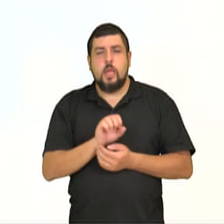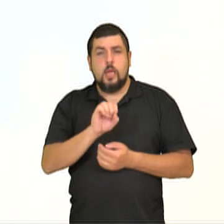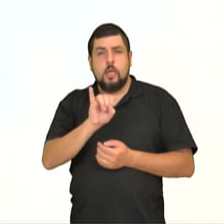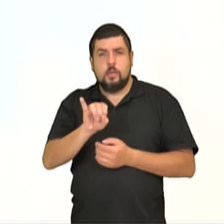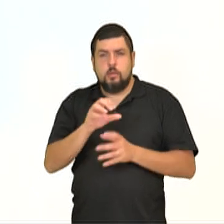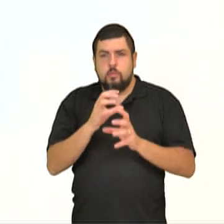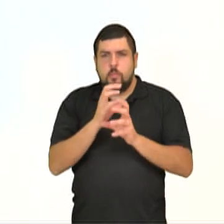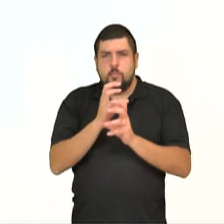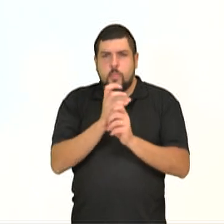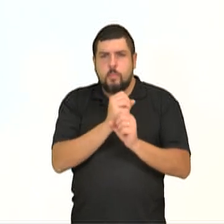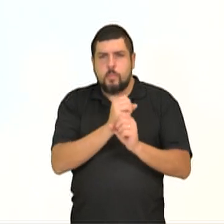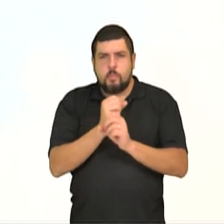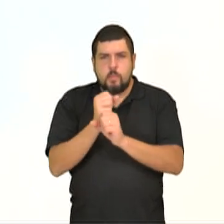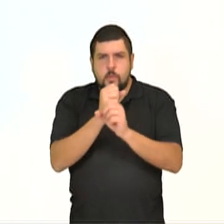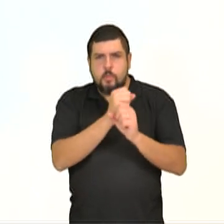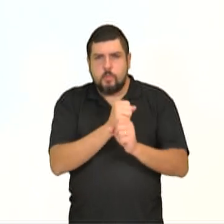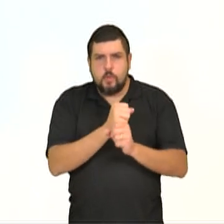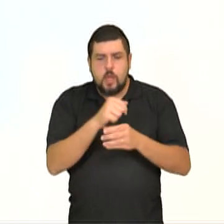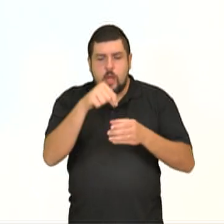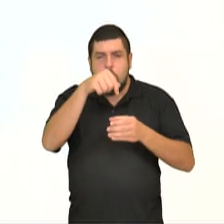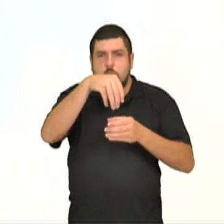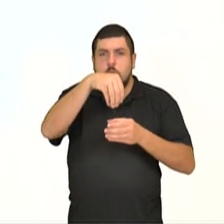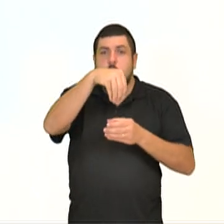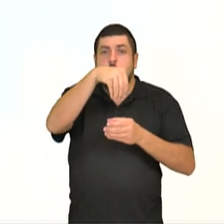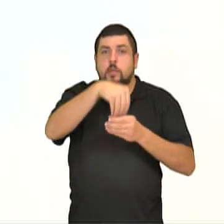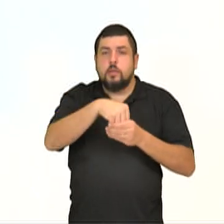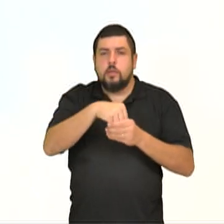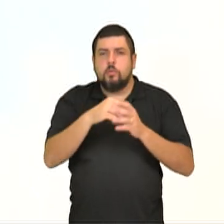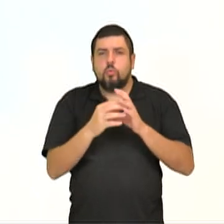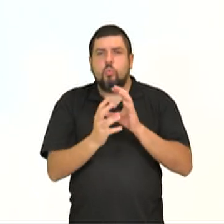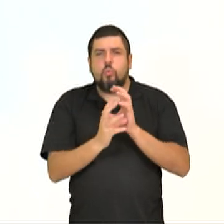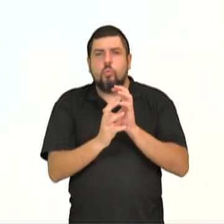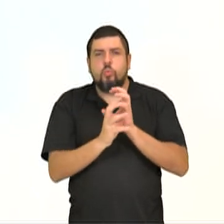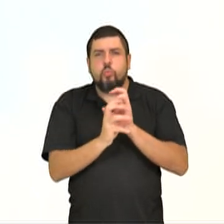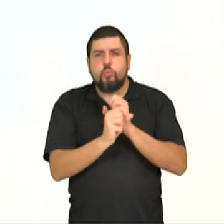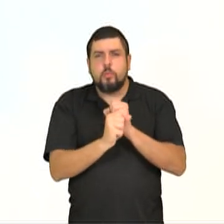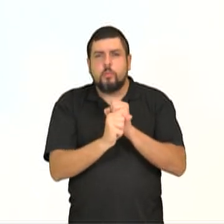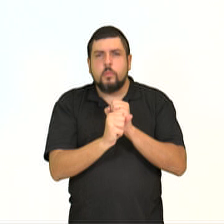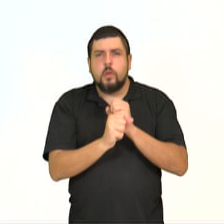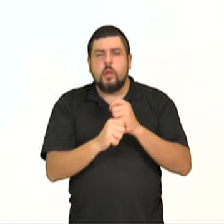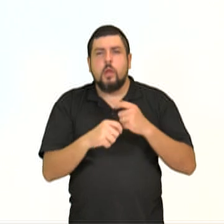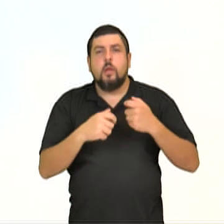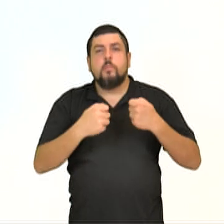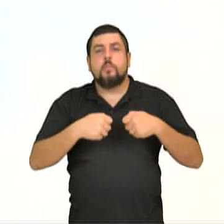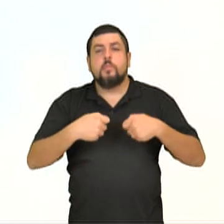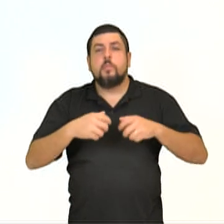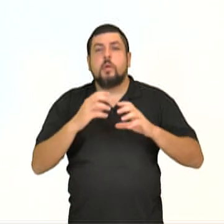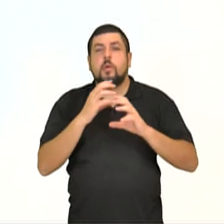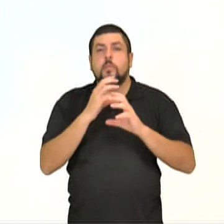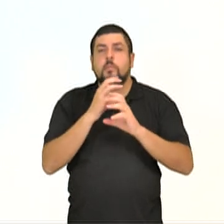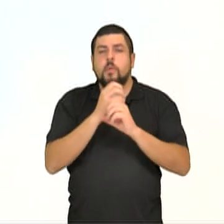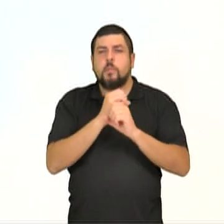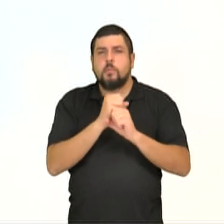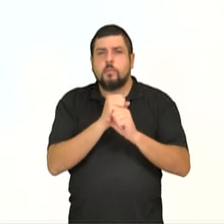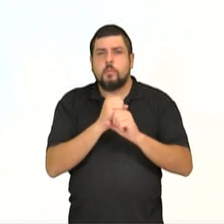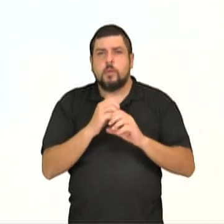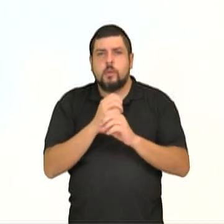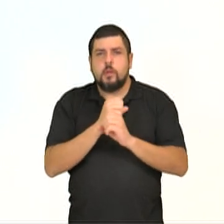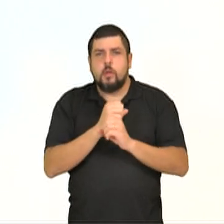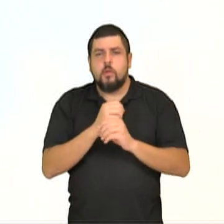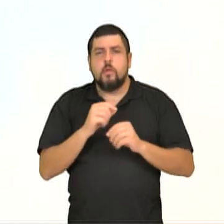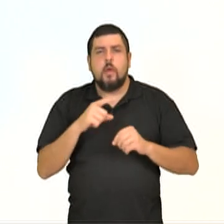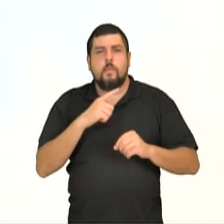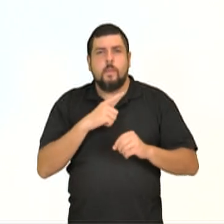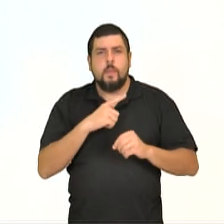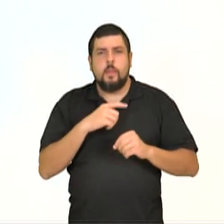das soluções, a gente pode estar calculando a concentração comum. Na concentração comum, eu tenho a massa do meu